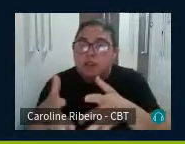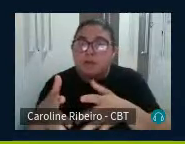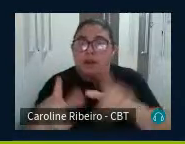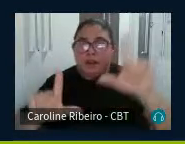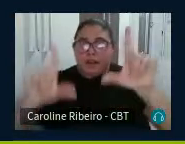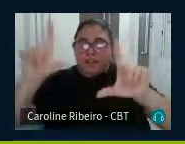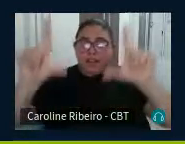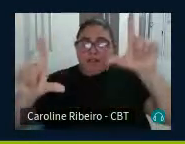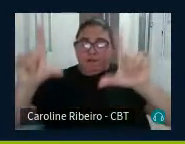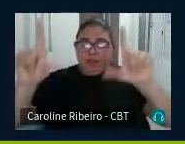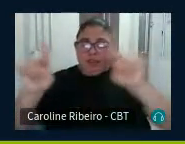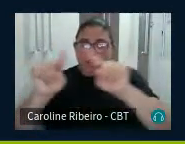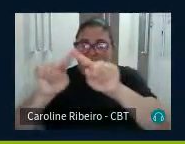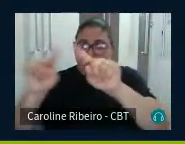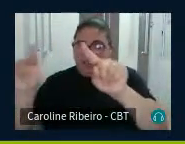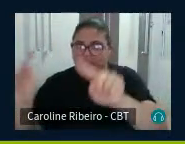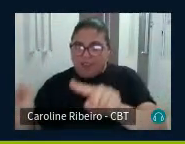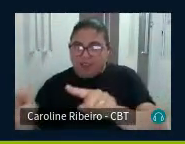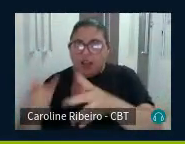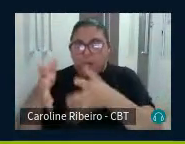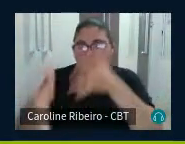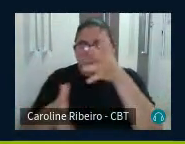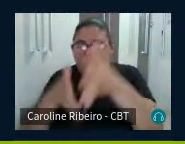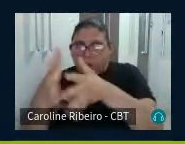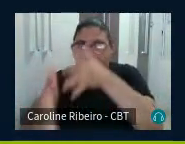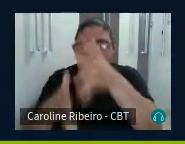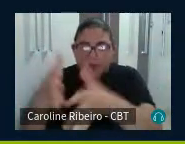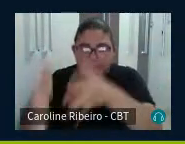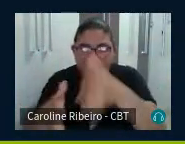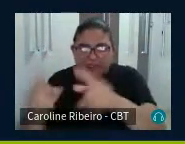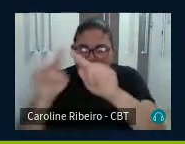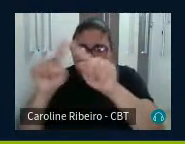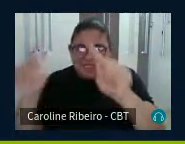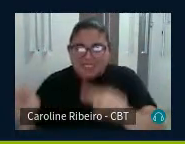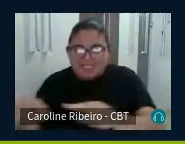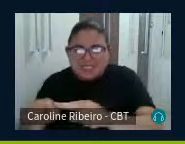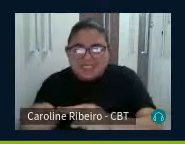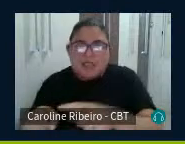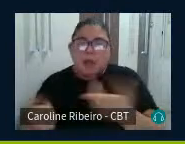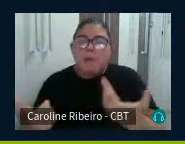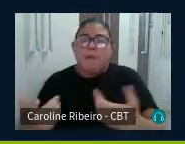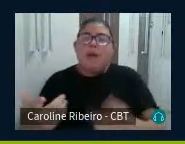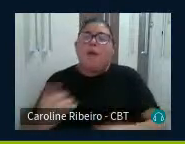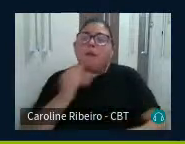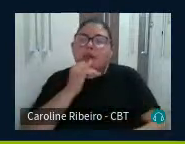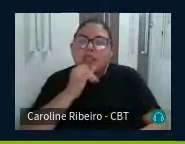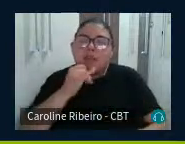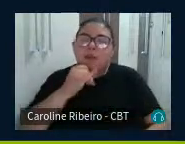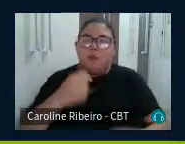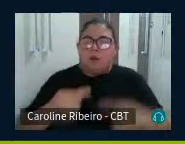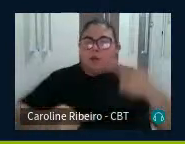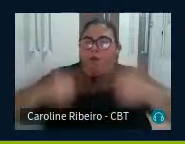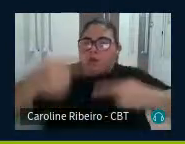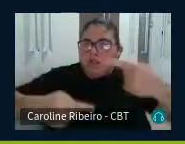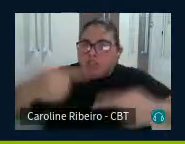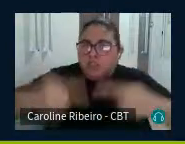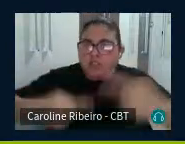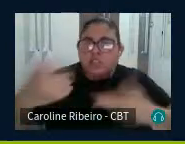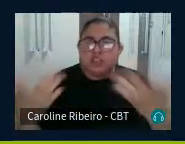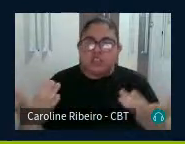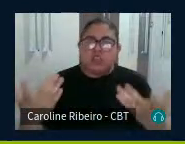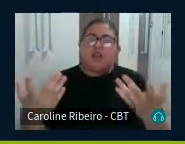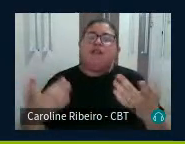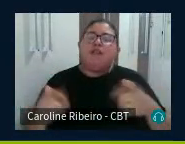janela em Libras, né? Vocês já viram ali no cantinho da janela, em propaganda política, em